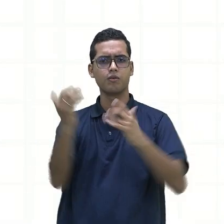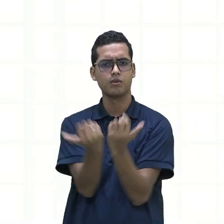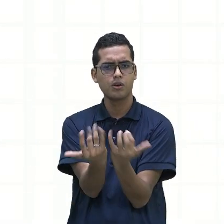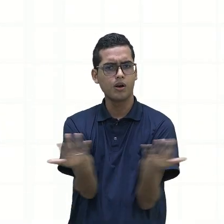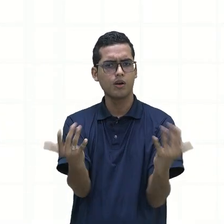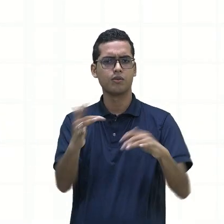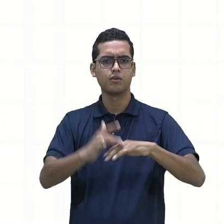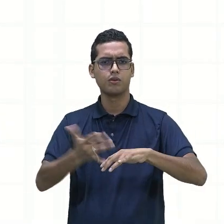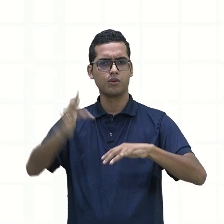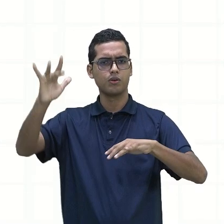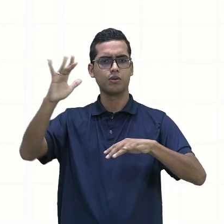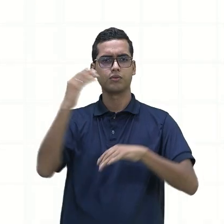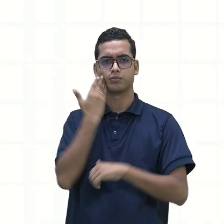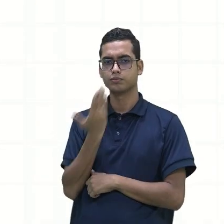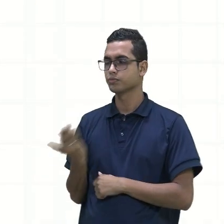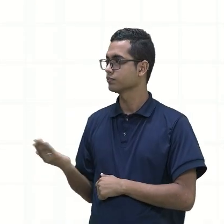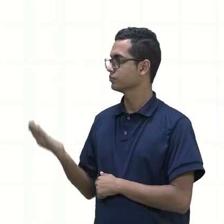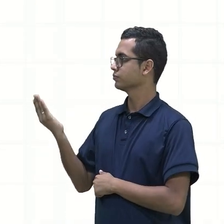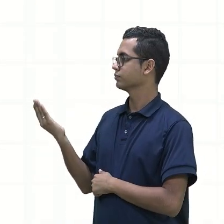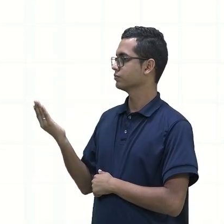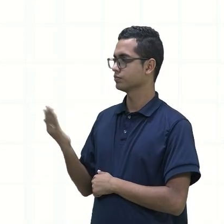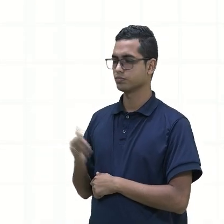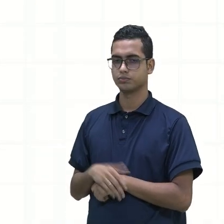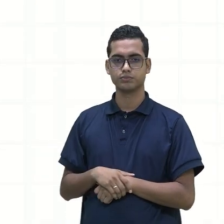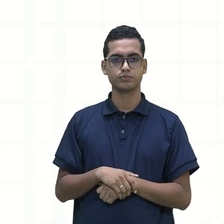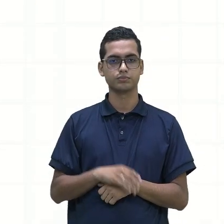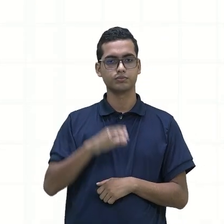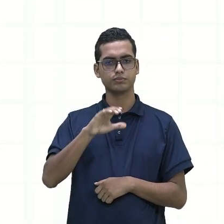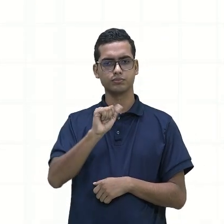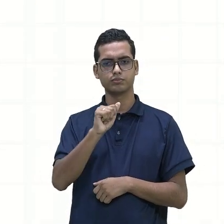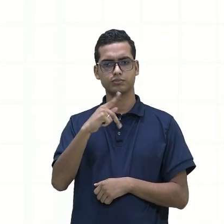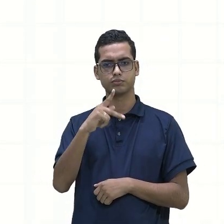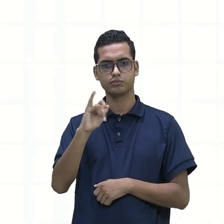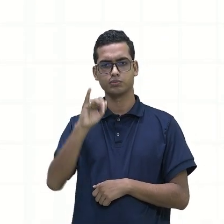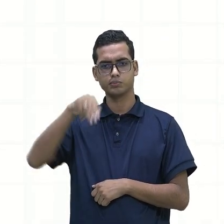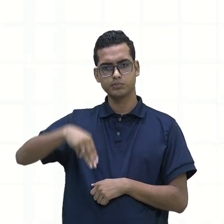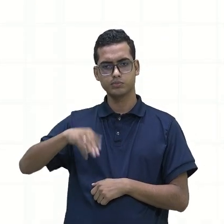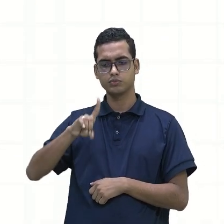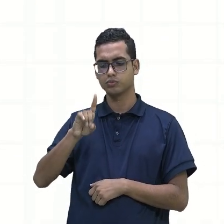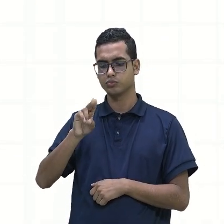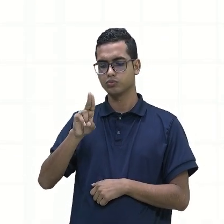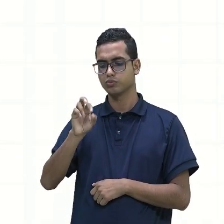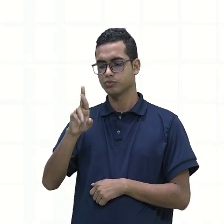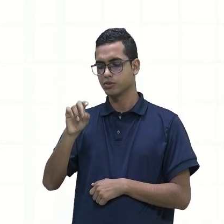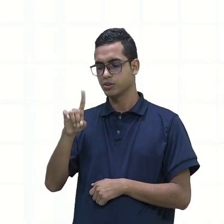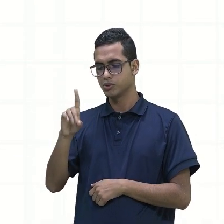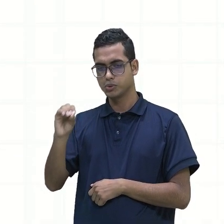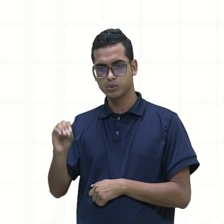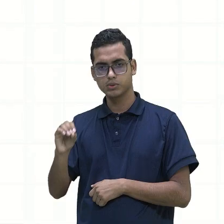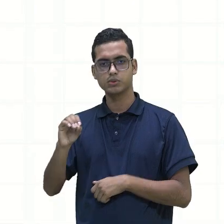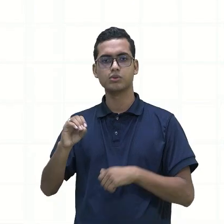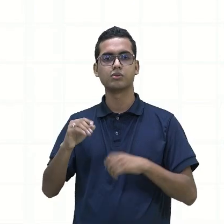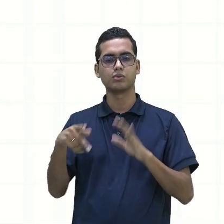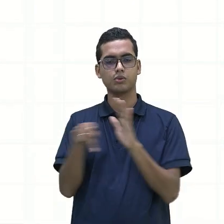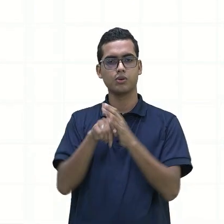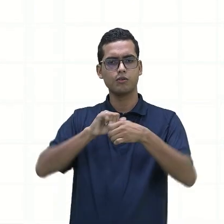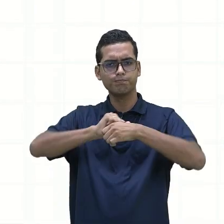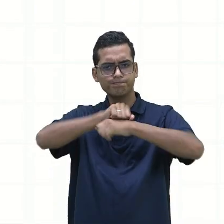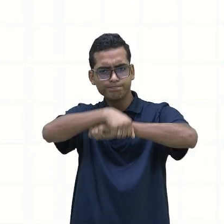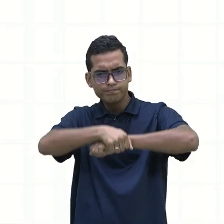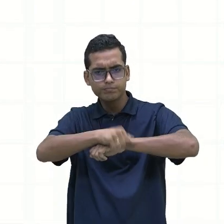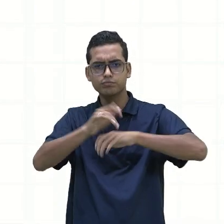dourado, ele é ali um tipo de capim, como o próprio nome diz, né? E ele é utilizado para